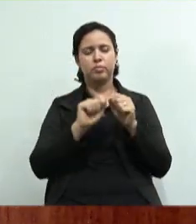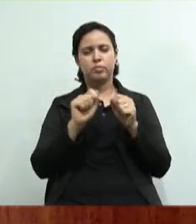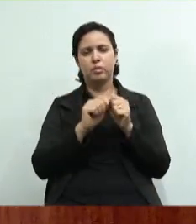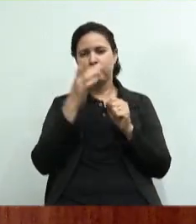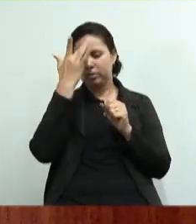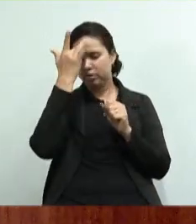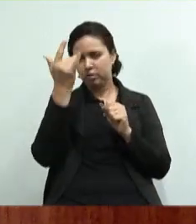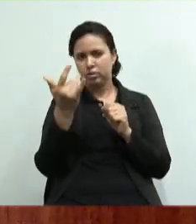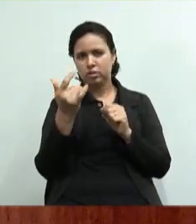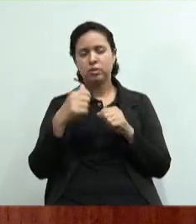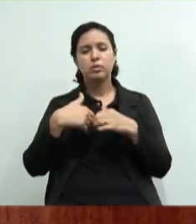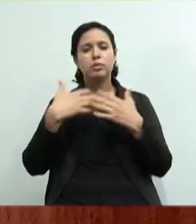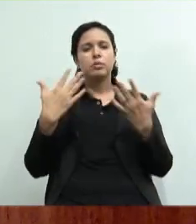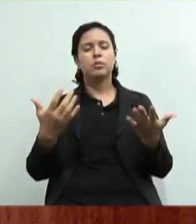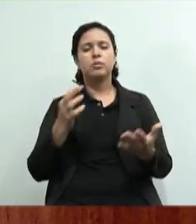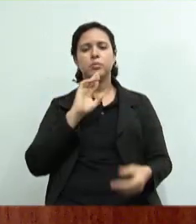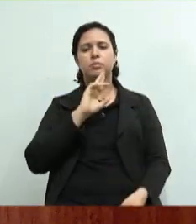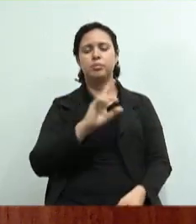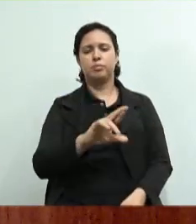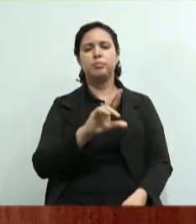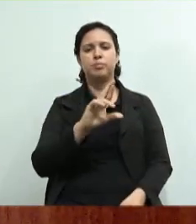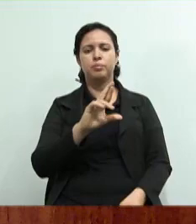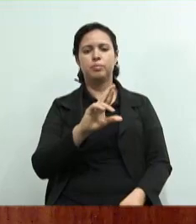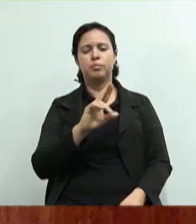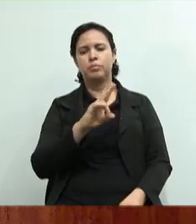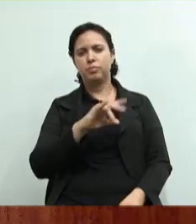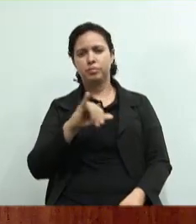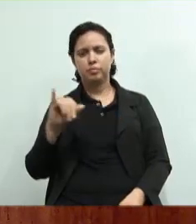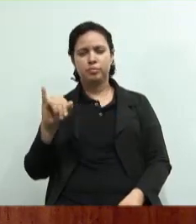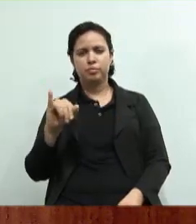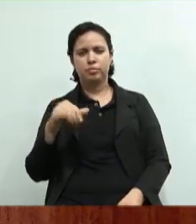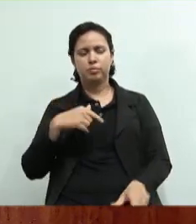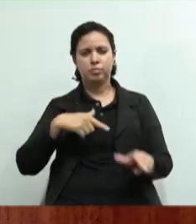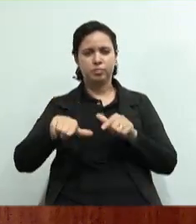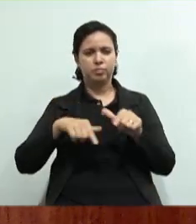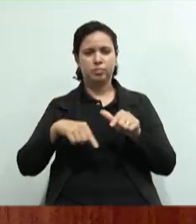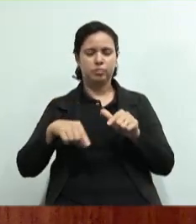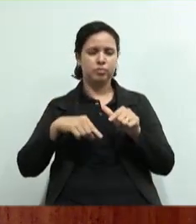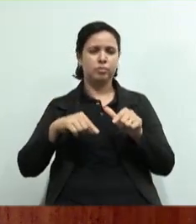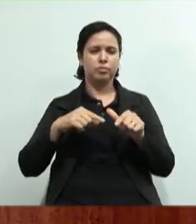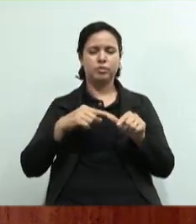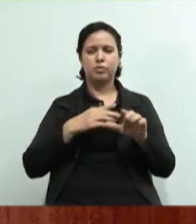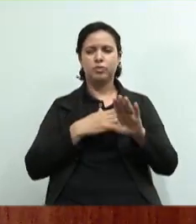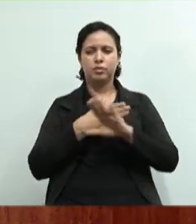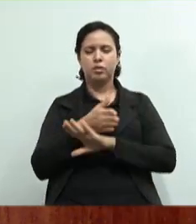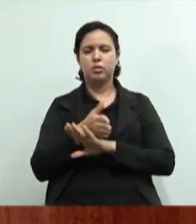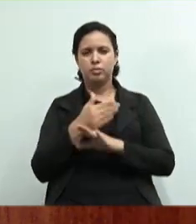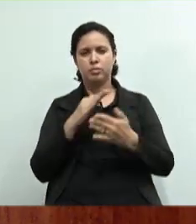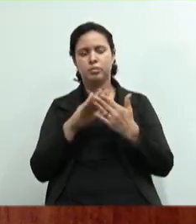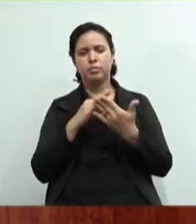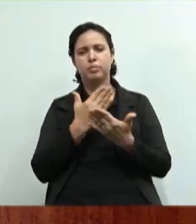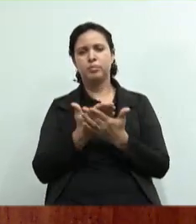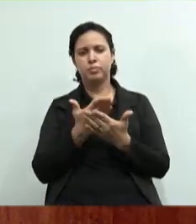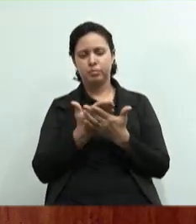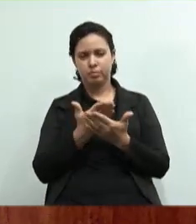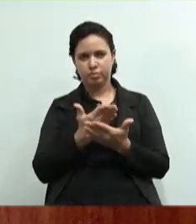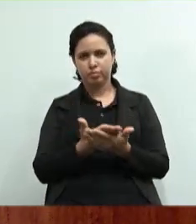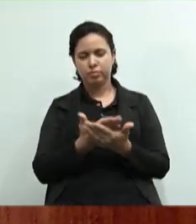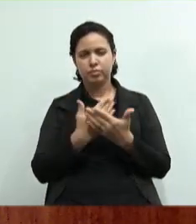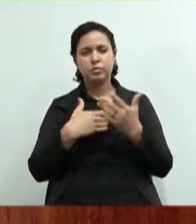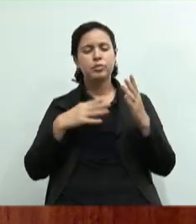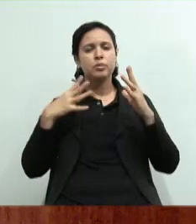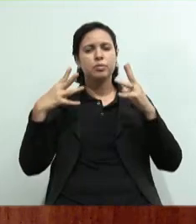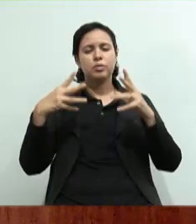né? Quais são minhas atribuições de amanhã? Vou para o trabalho? Vou para a escola? Né? Que horas eu tenho que chegar lá? Então, tudo isso é uma forma